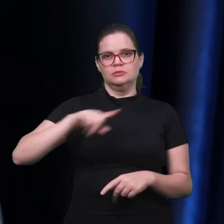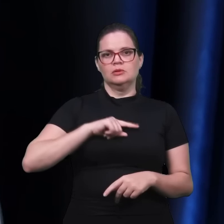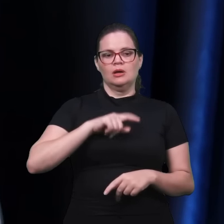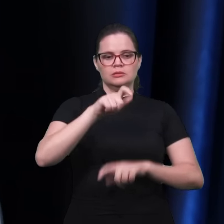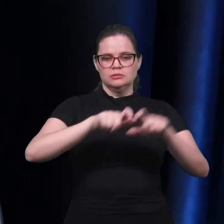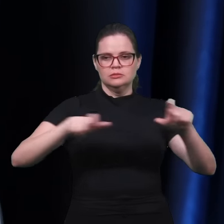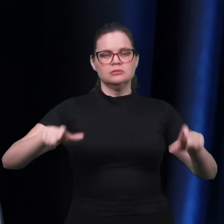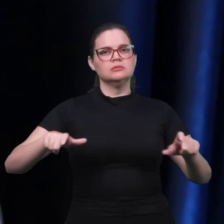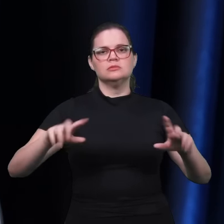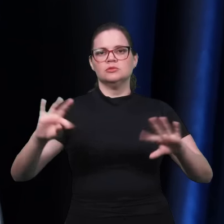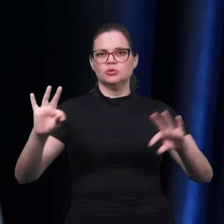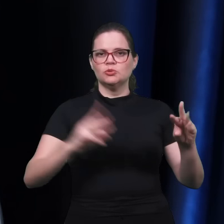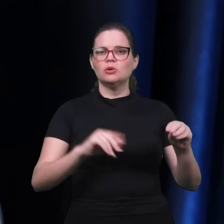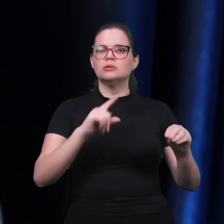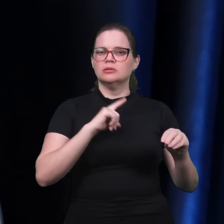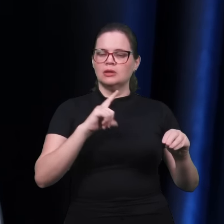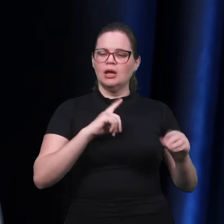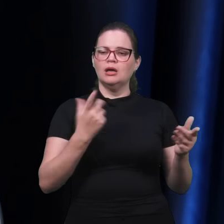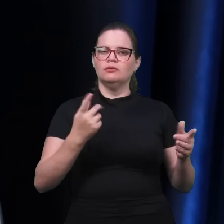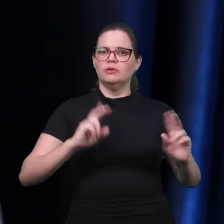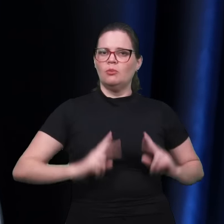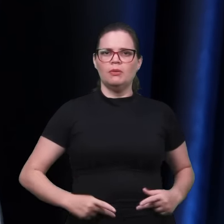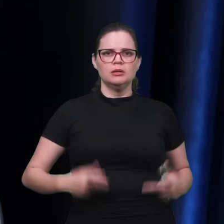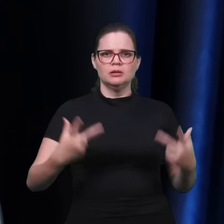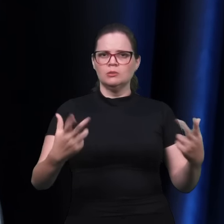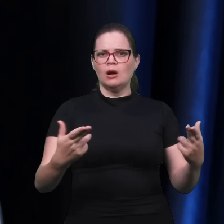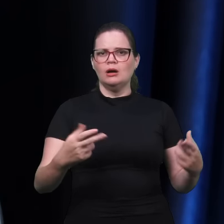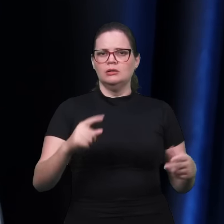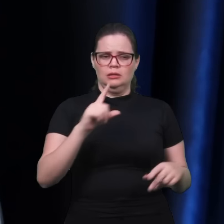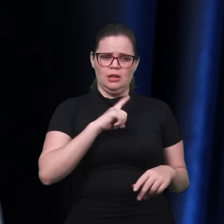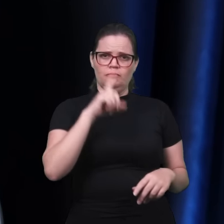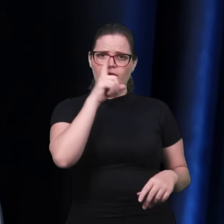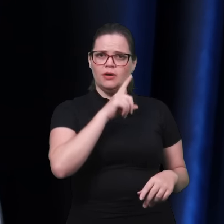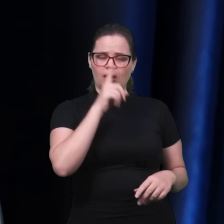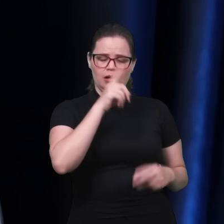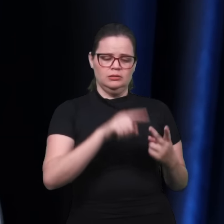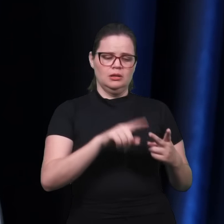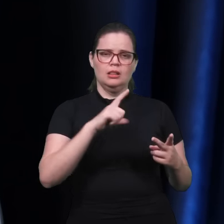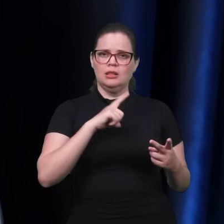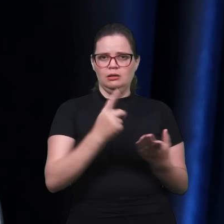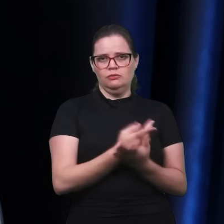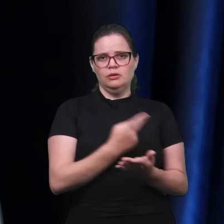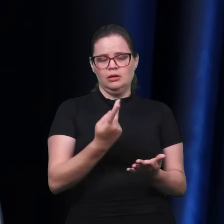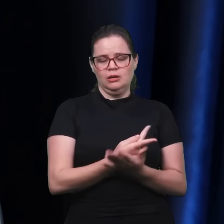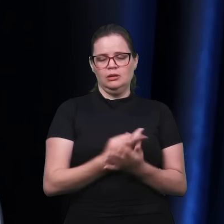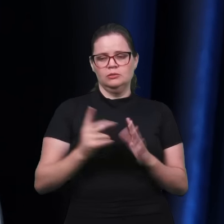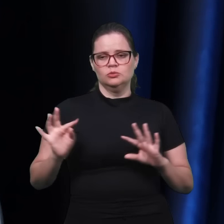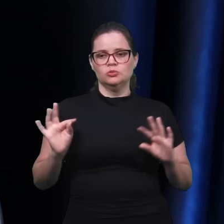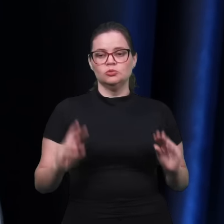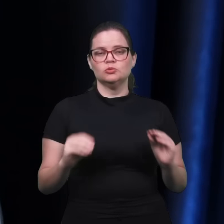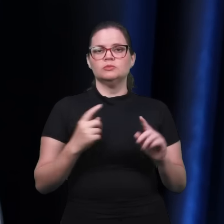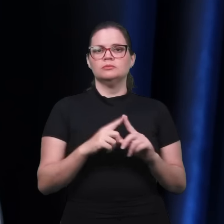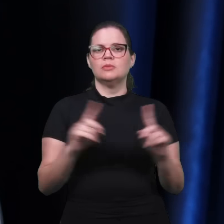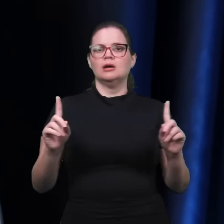eles tiveram erros, todos eles tiveram falhas, mas